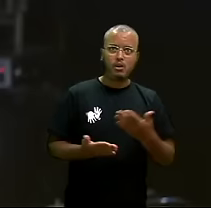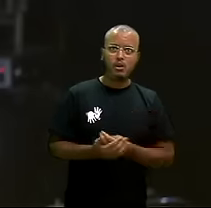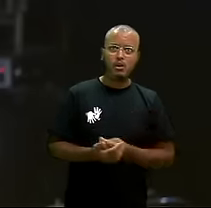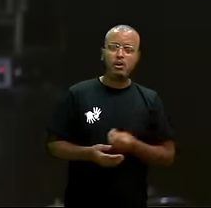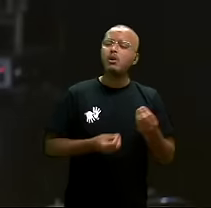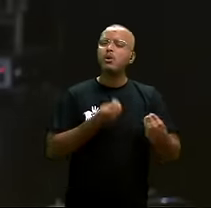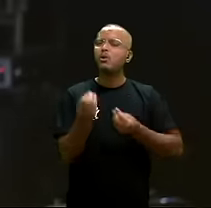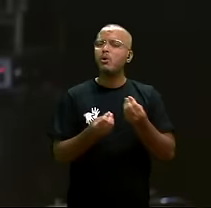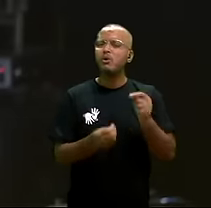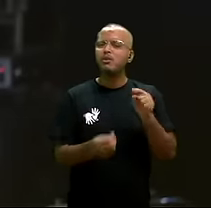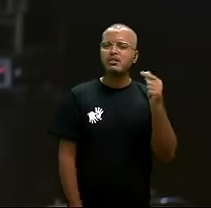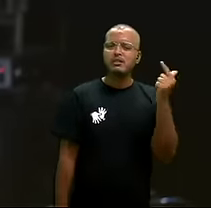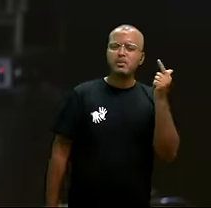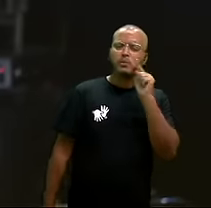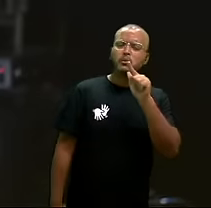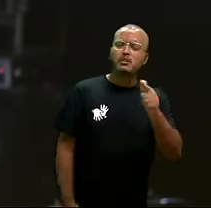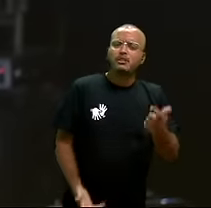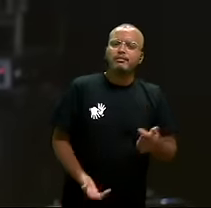da onde que você é?